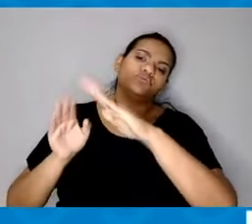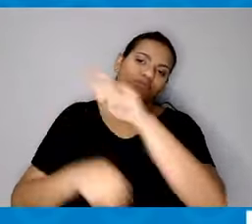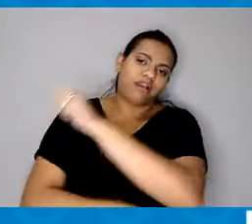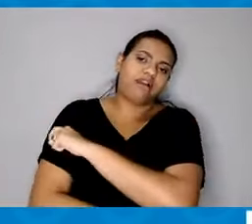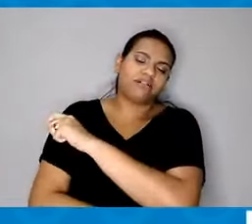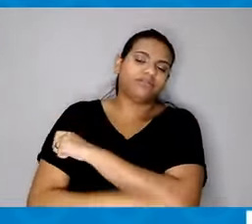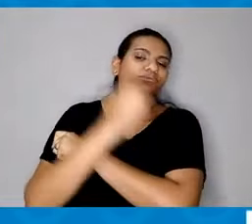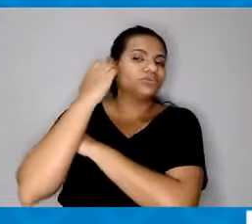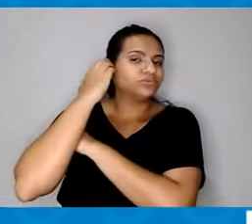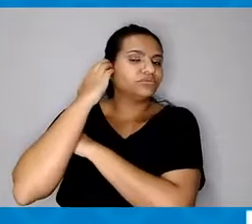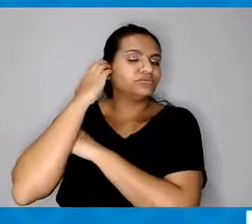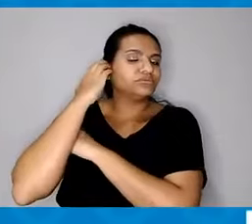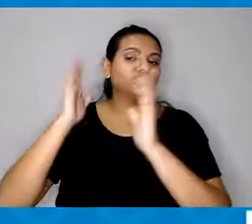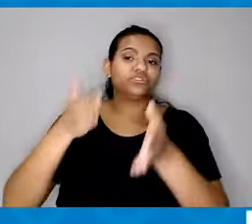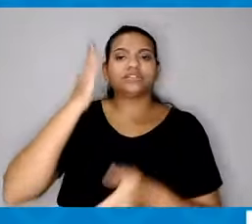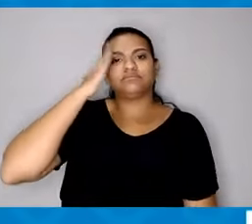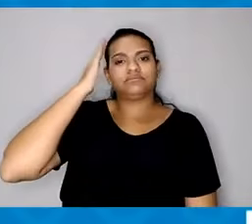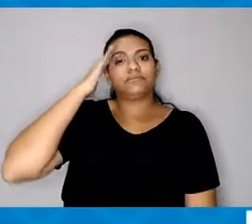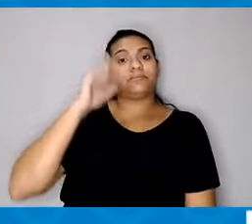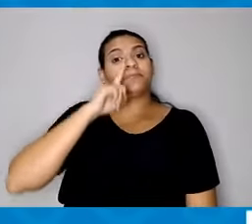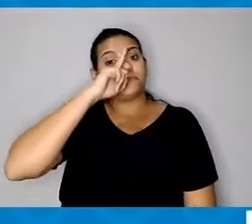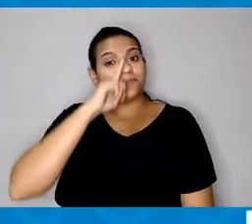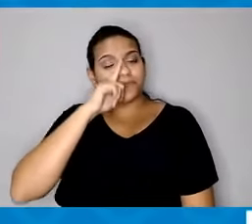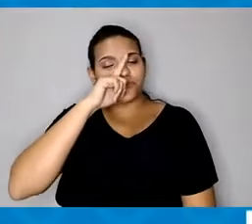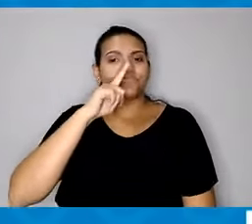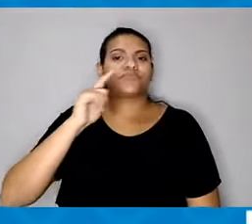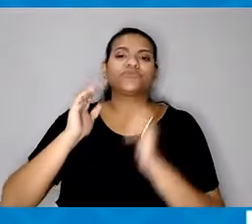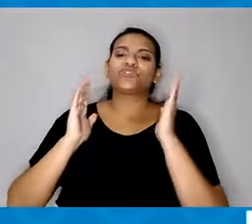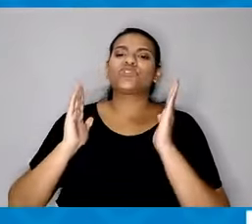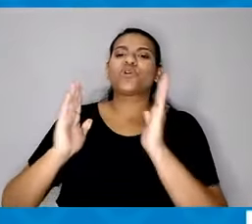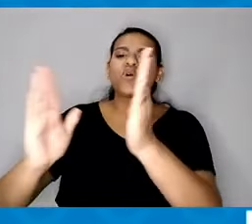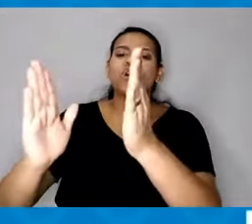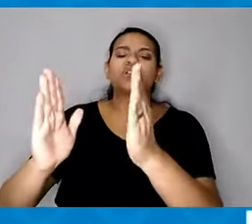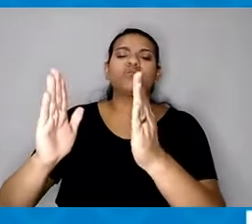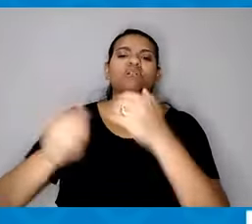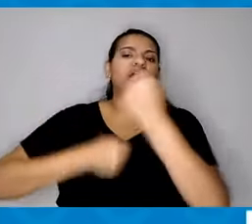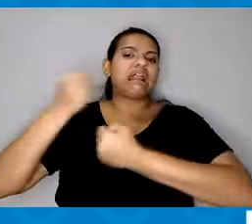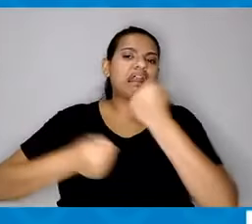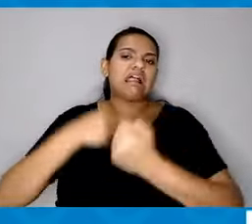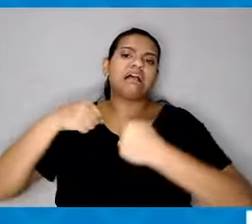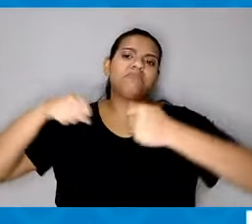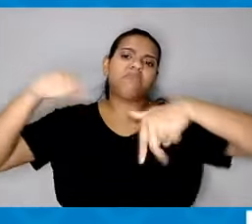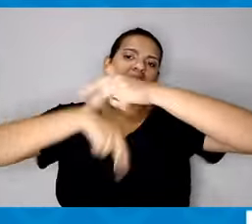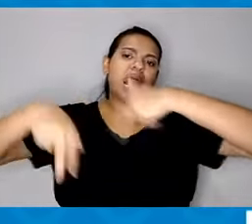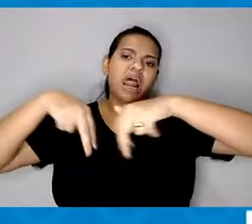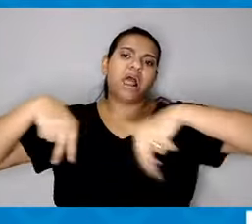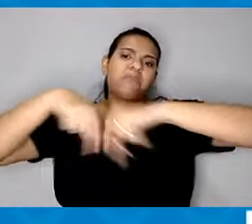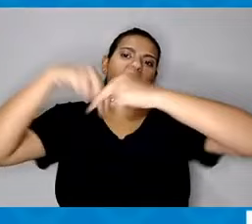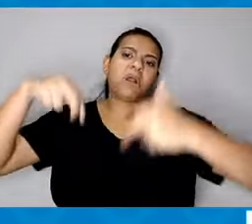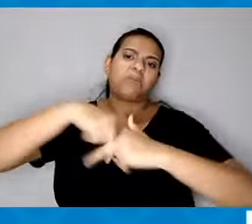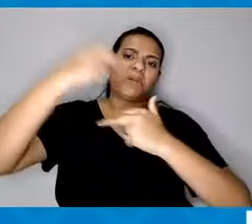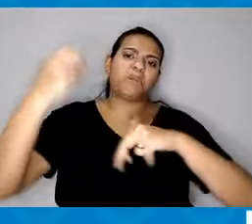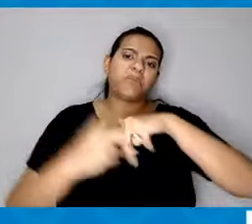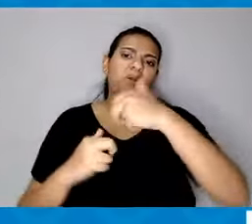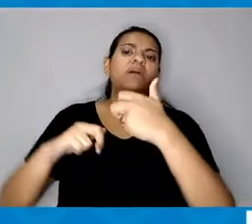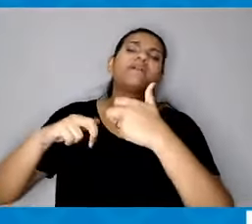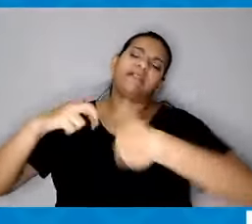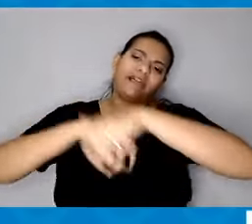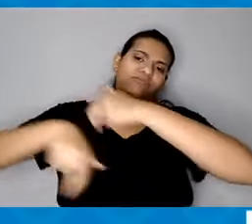ninguém saindo da sala. Então você vai construir um projeto para que isso seja realizável. E aquele tempo que você